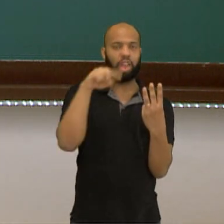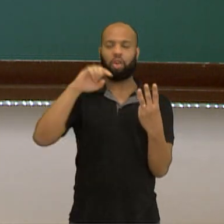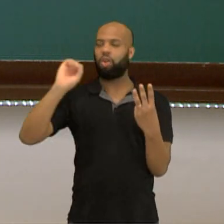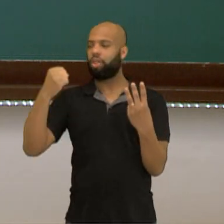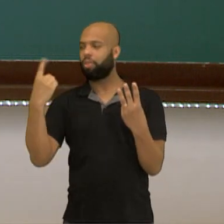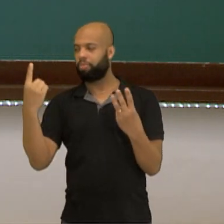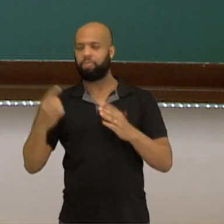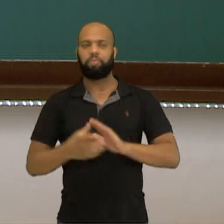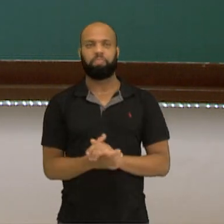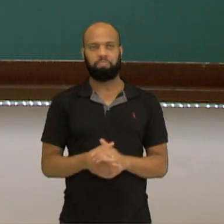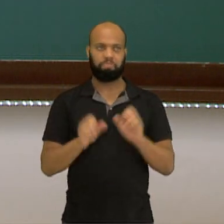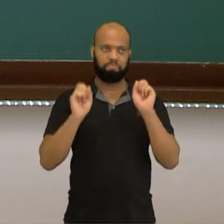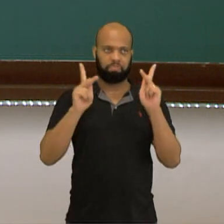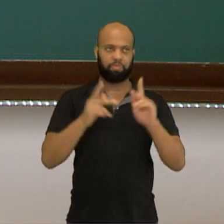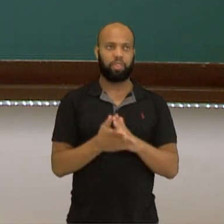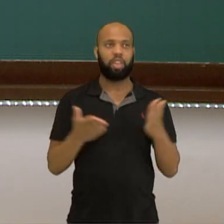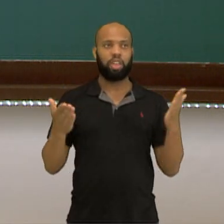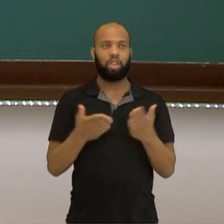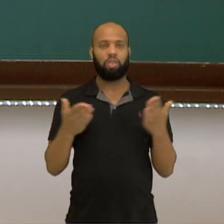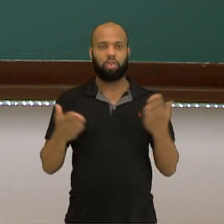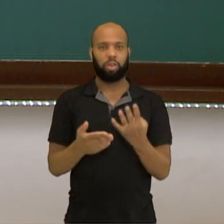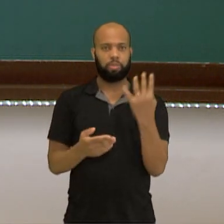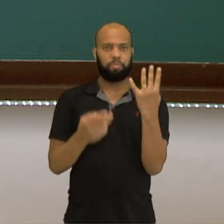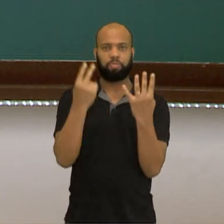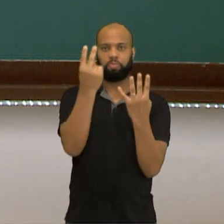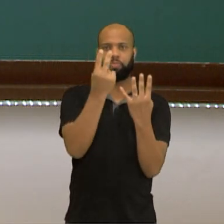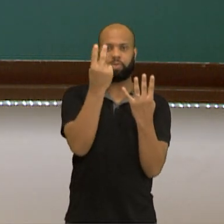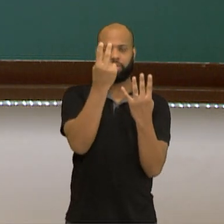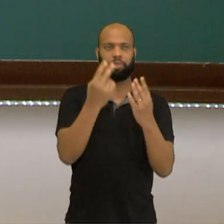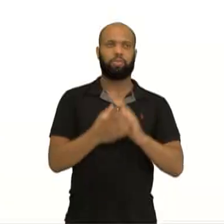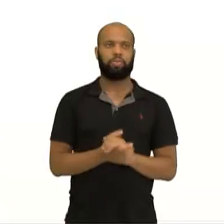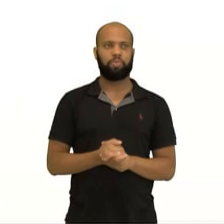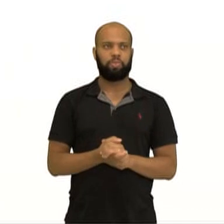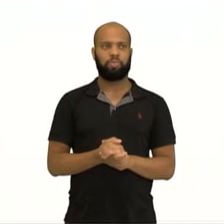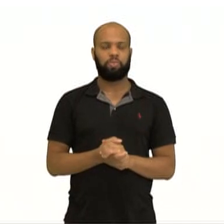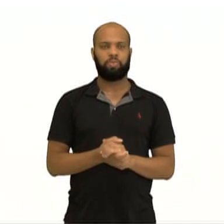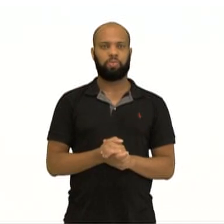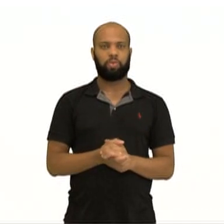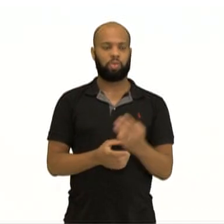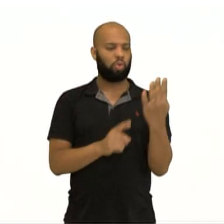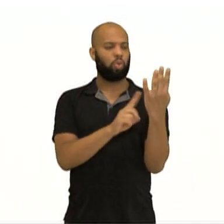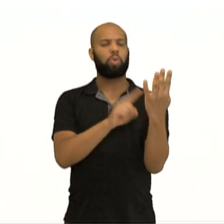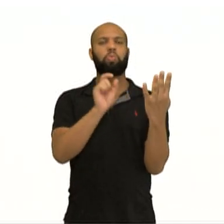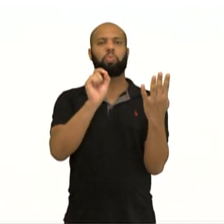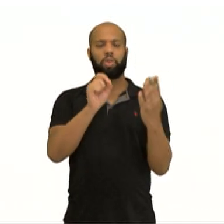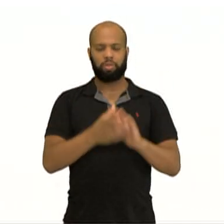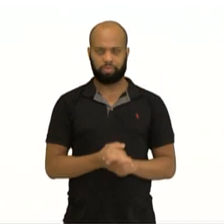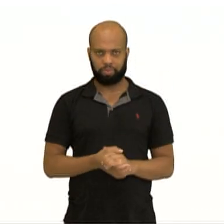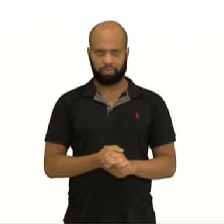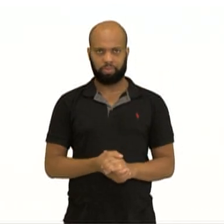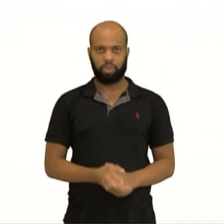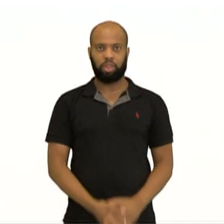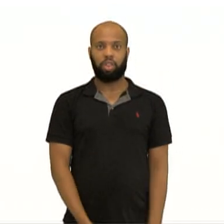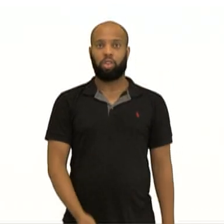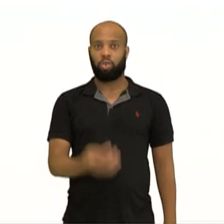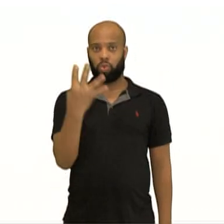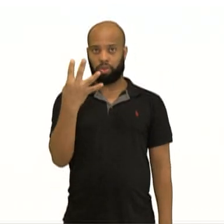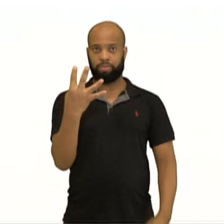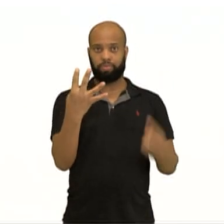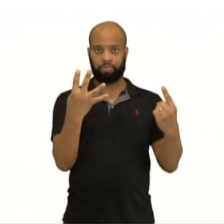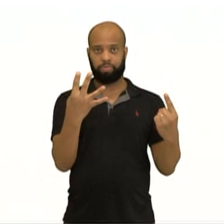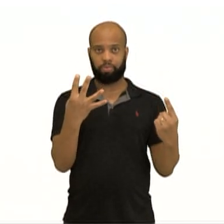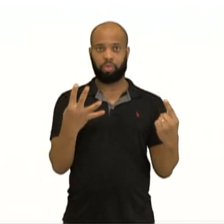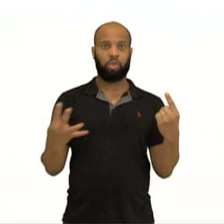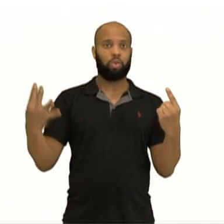Certo? Muito bem. 4 ao quadrado. Fator 4 que vai se repetir duas vezes. 4